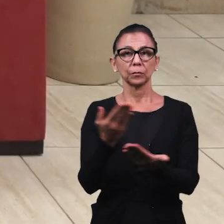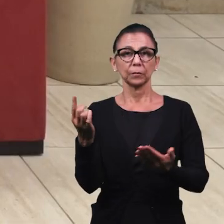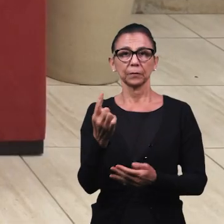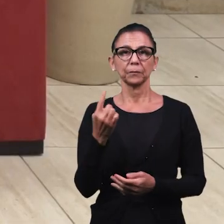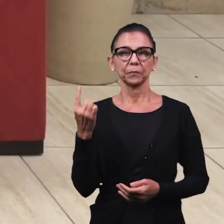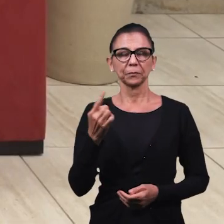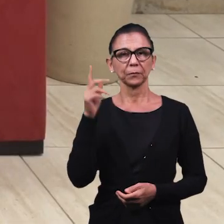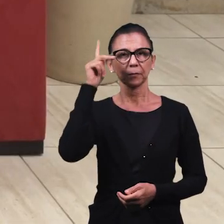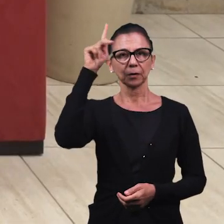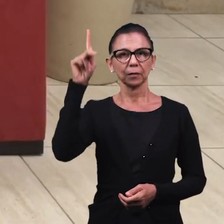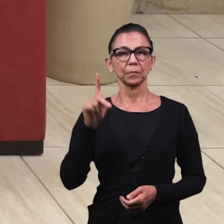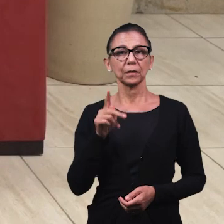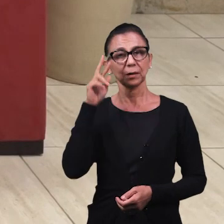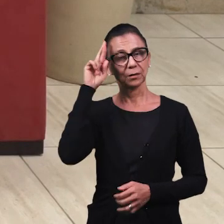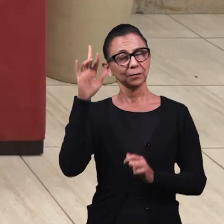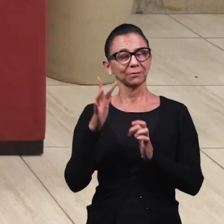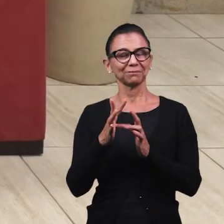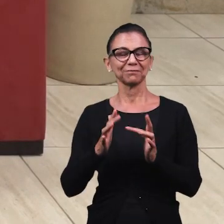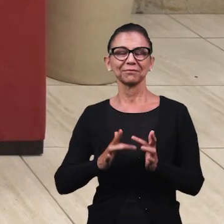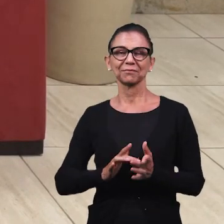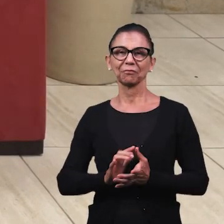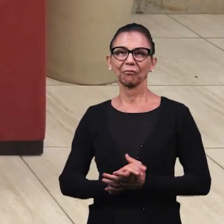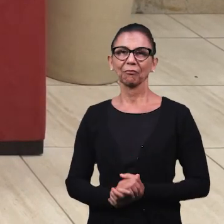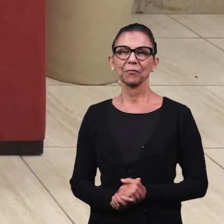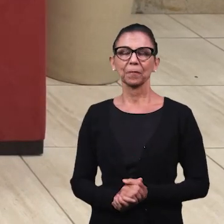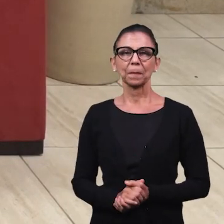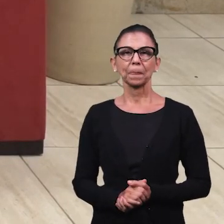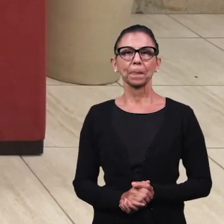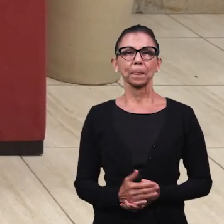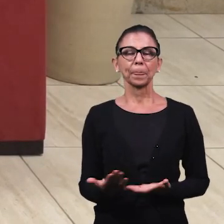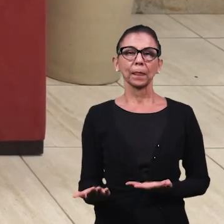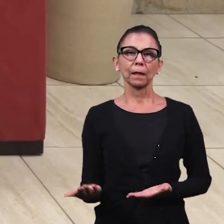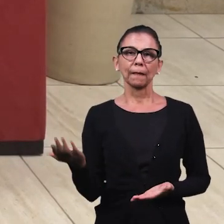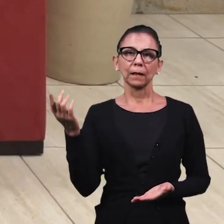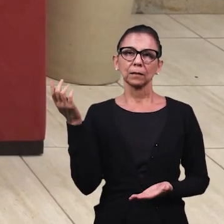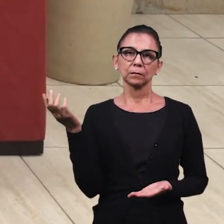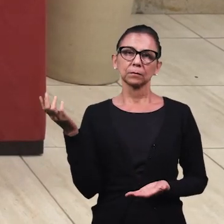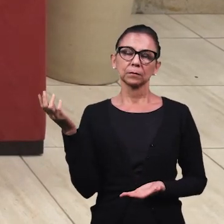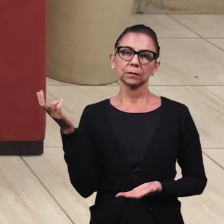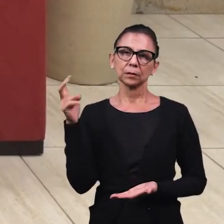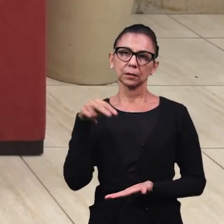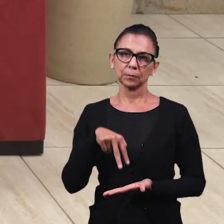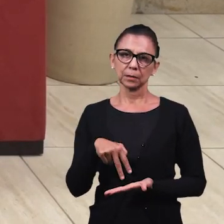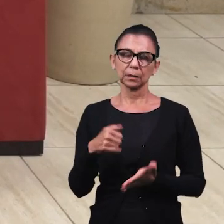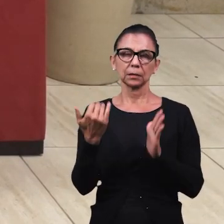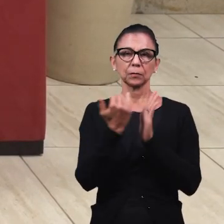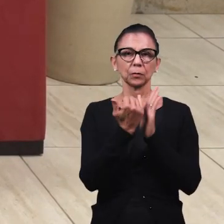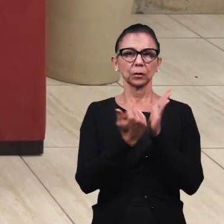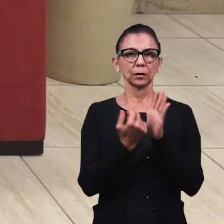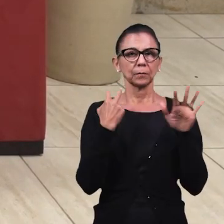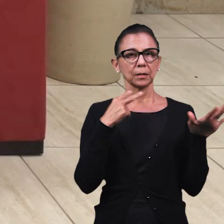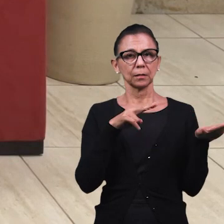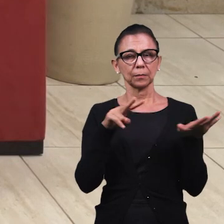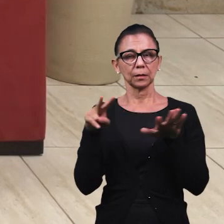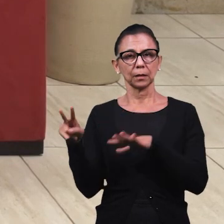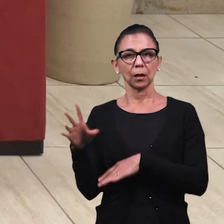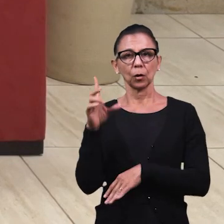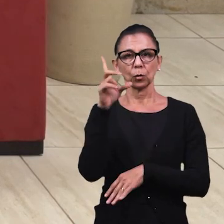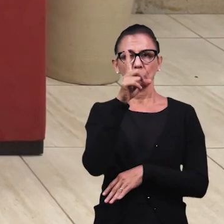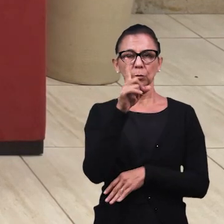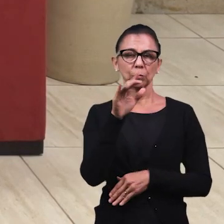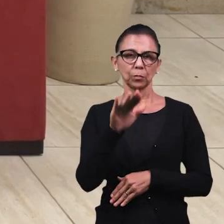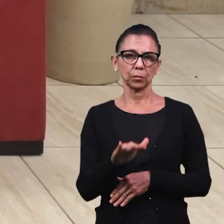saudamos a todos com a paz do Senhor Jesus. Estamos aqui mais uma vez para o nosso programa semanal, às tardes de